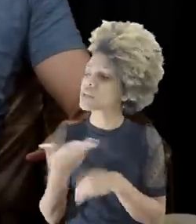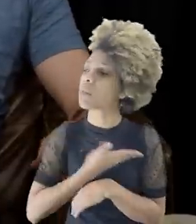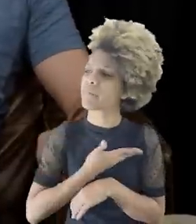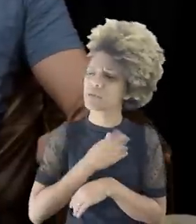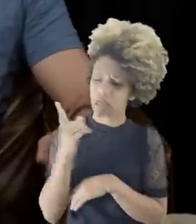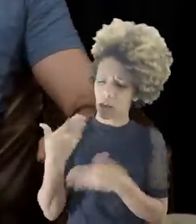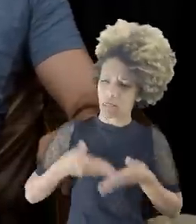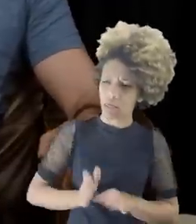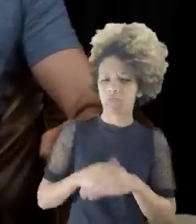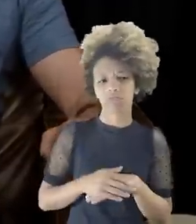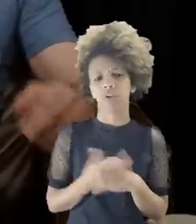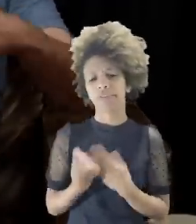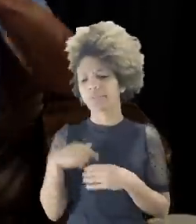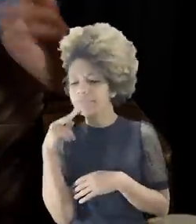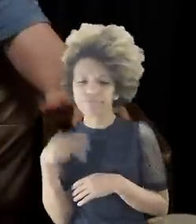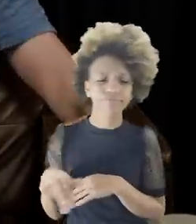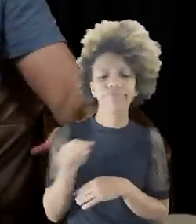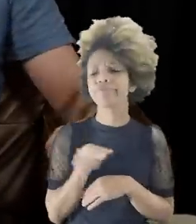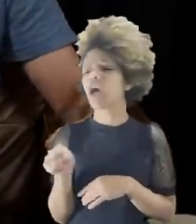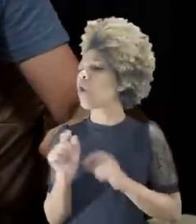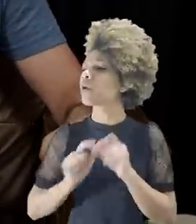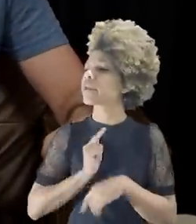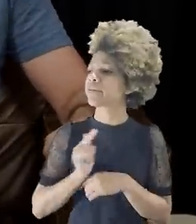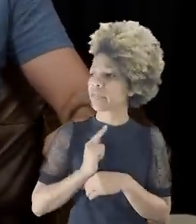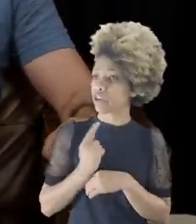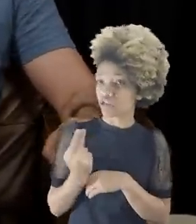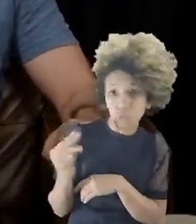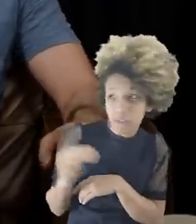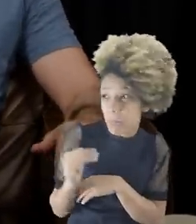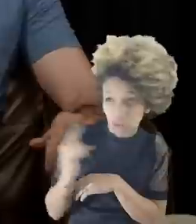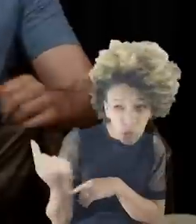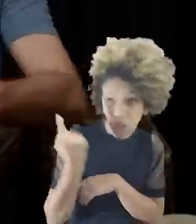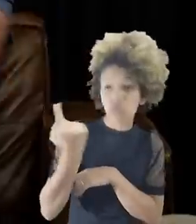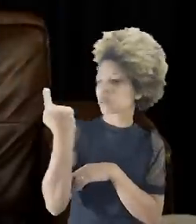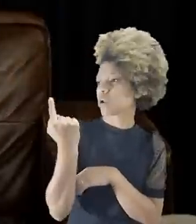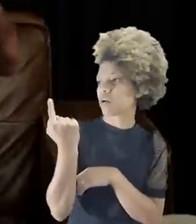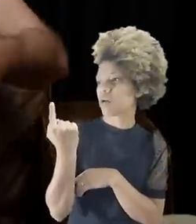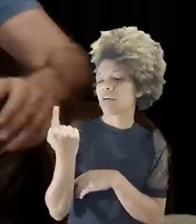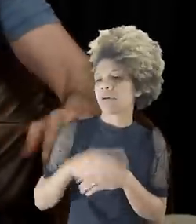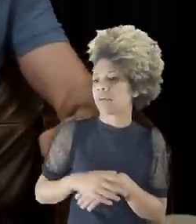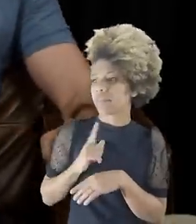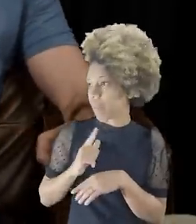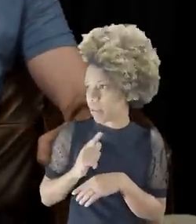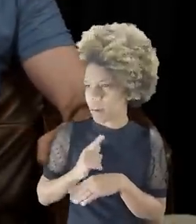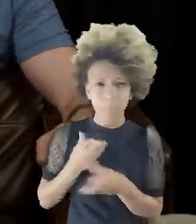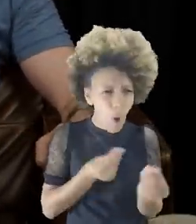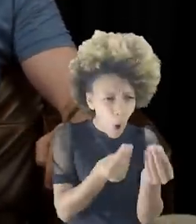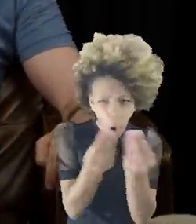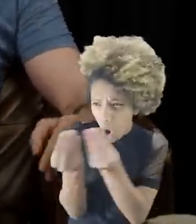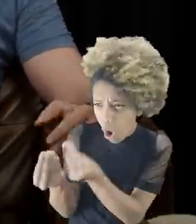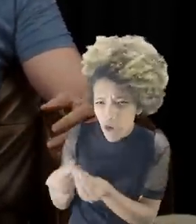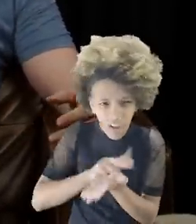meu que que era de lá olha ele falou cara você vai no bairro tal eu quero saber o que tem de cara em 2 m é você pega com a pá né tipo tem muita gente